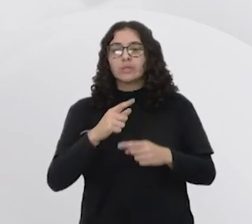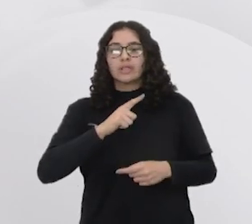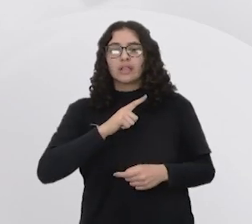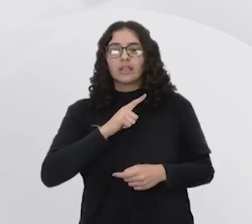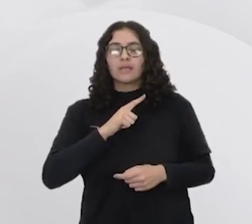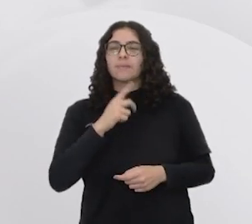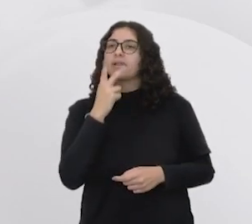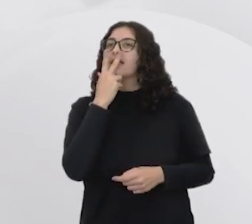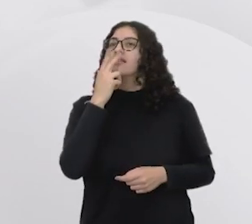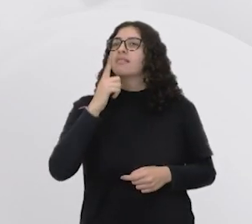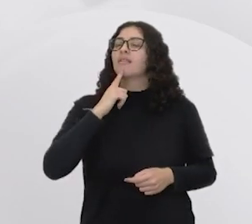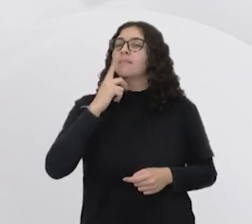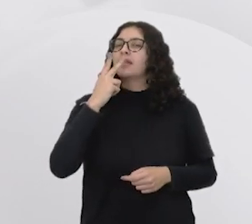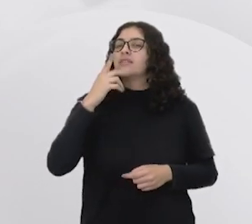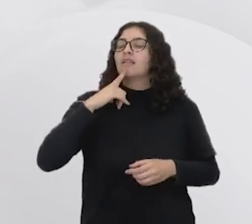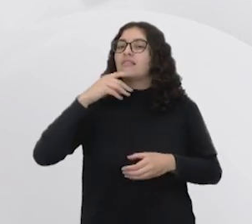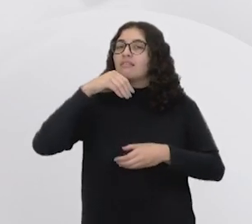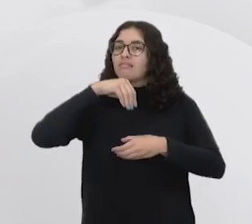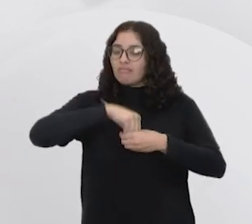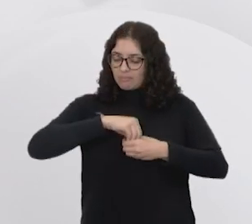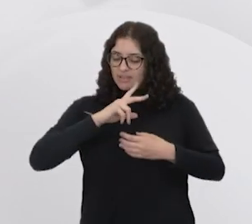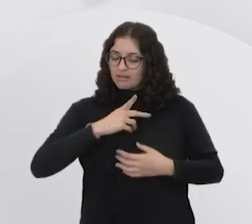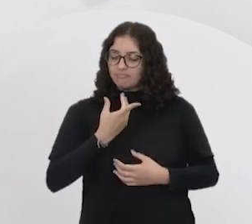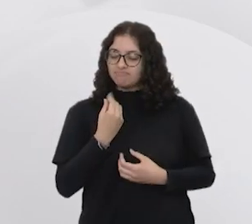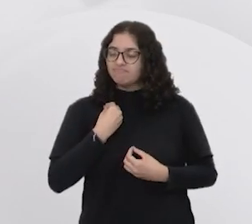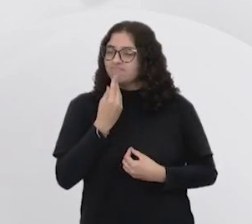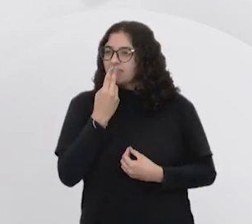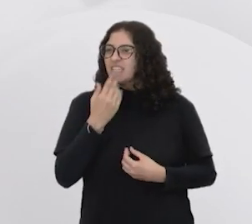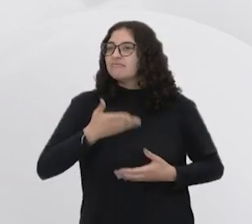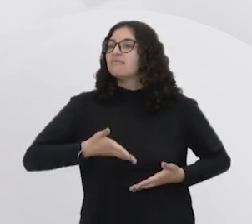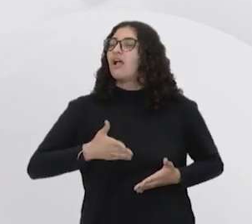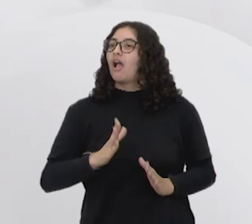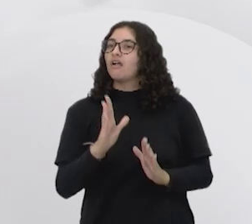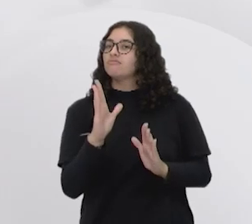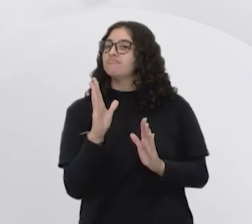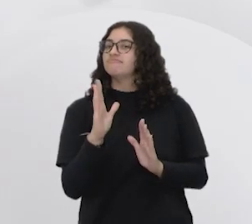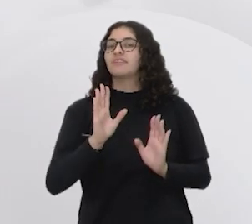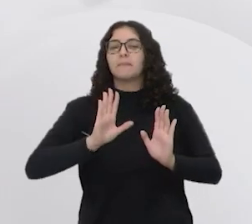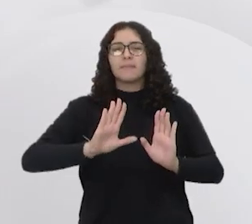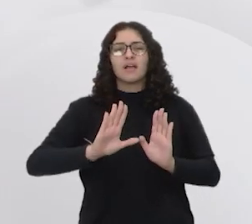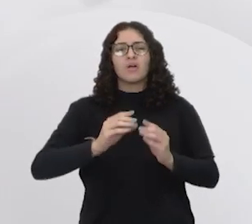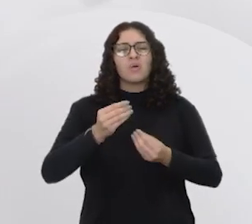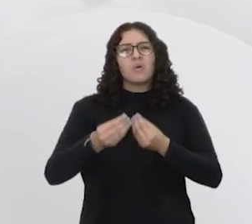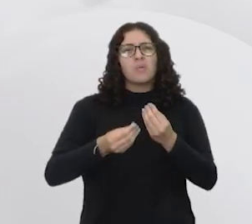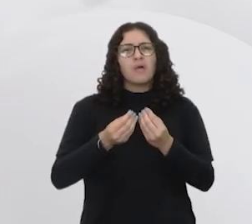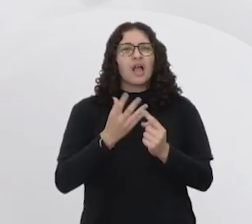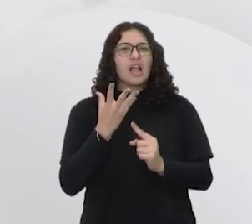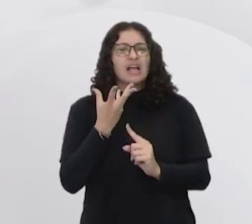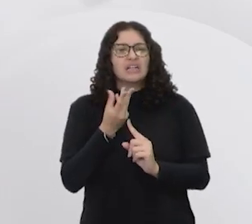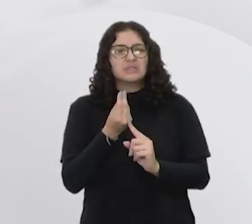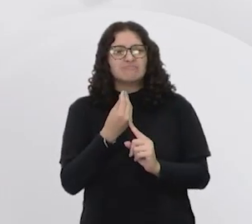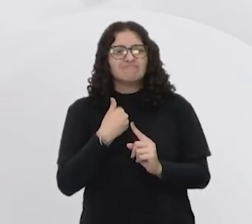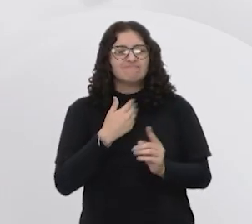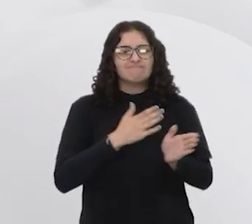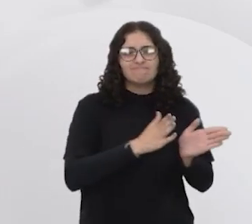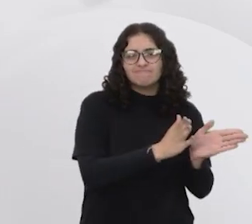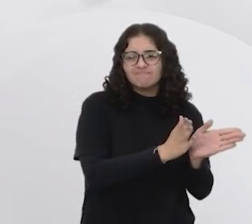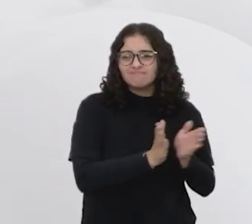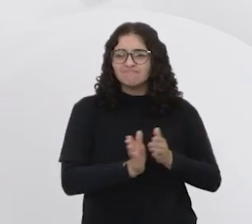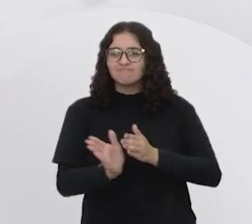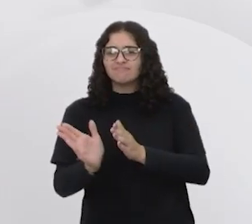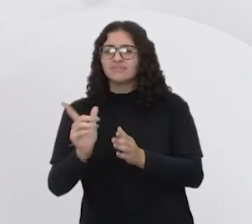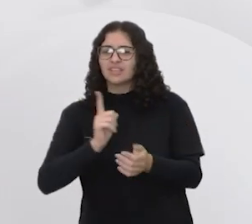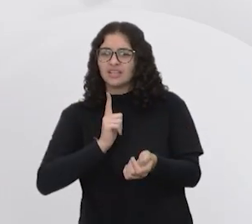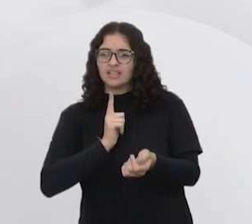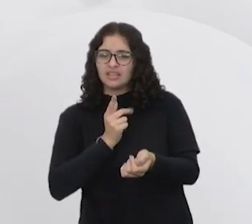dom artístico, entre aspas. Só que ele falou que não sabia onde se encaixava na arte. Falou que na família dele tem